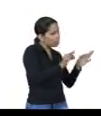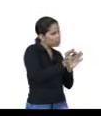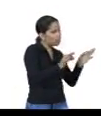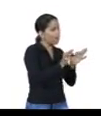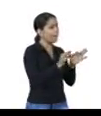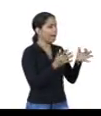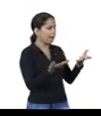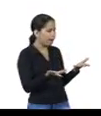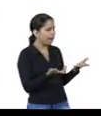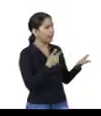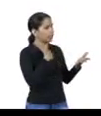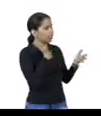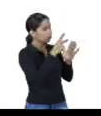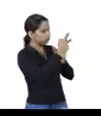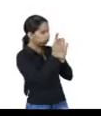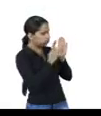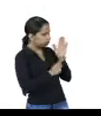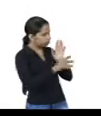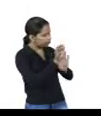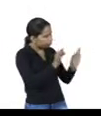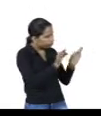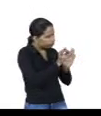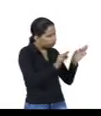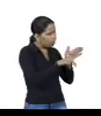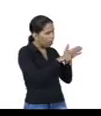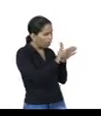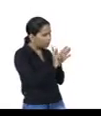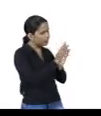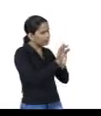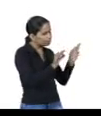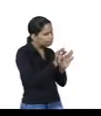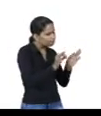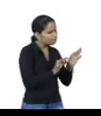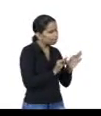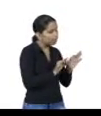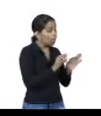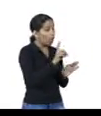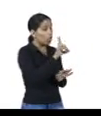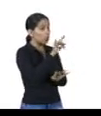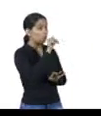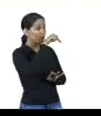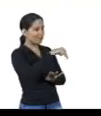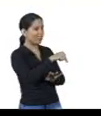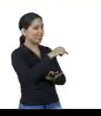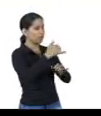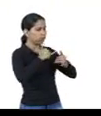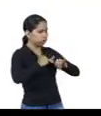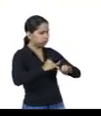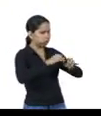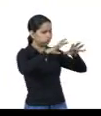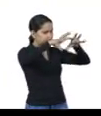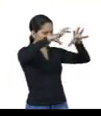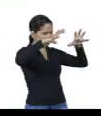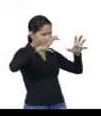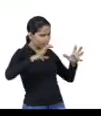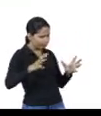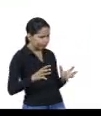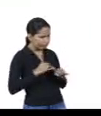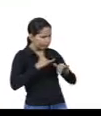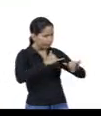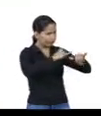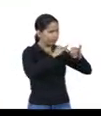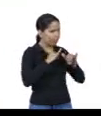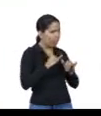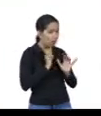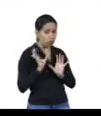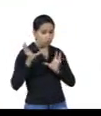essa manutenção ela é planejada com uma antecedência, e no dia em que essa máquina vem para a oficina, todo o pessoal que é